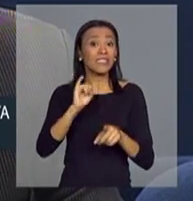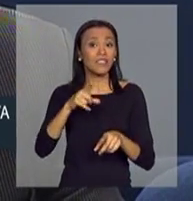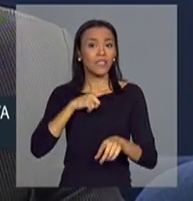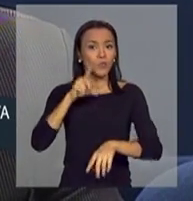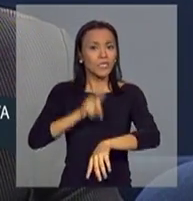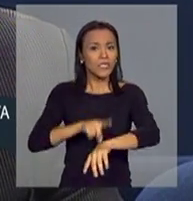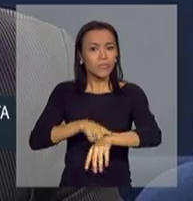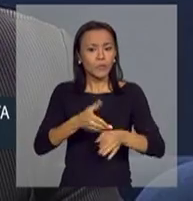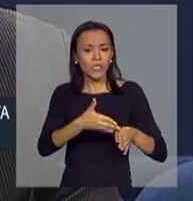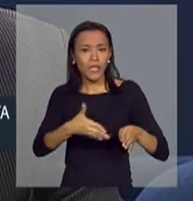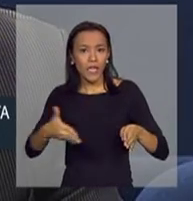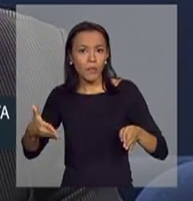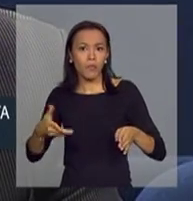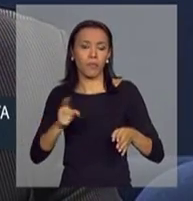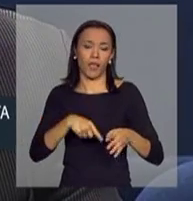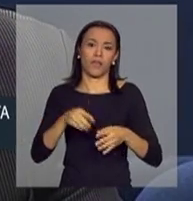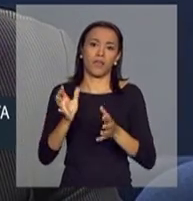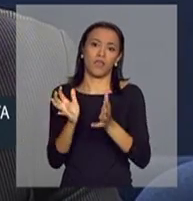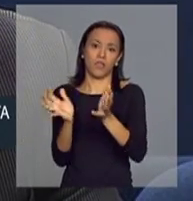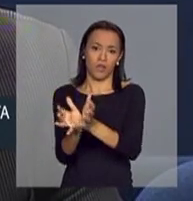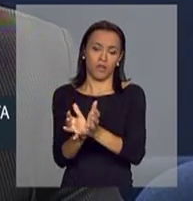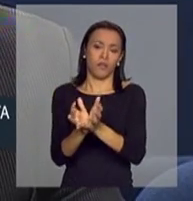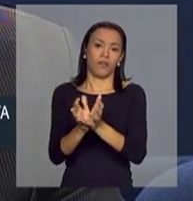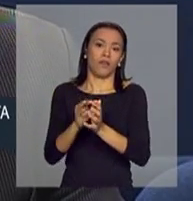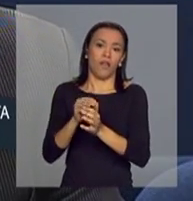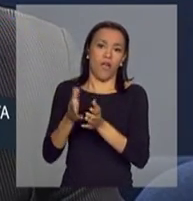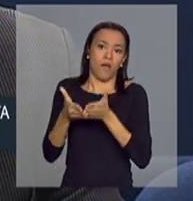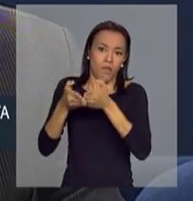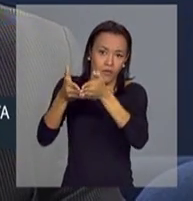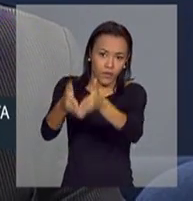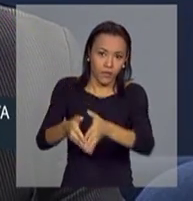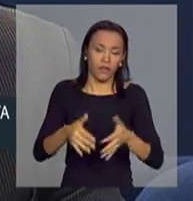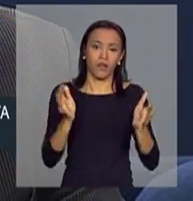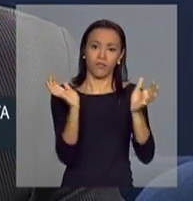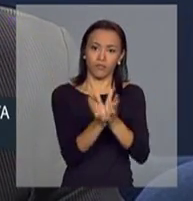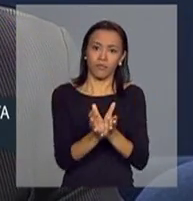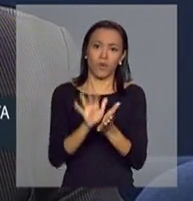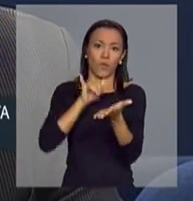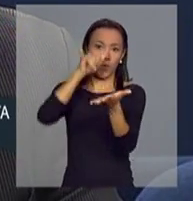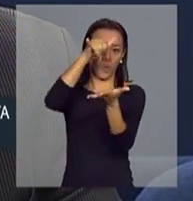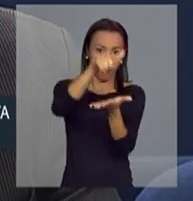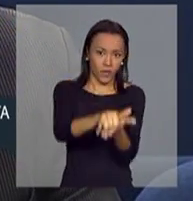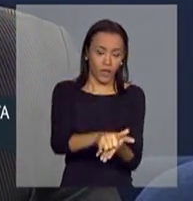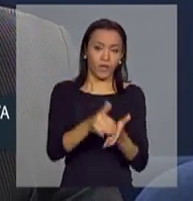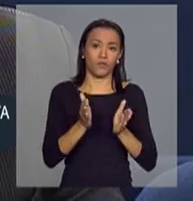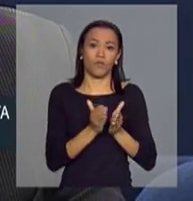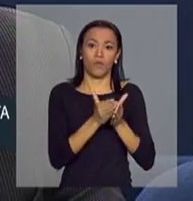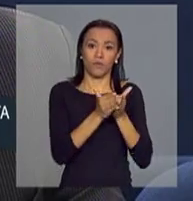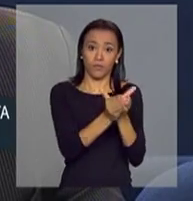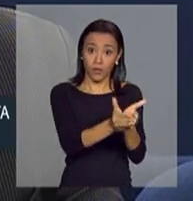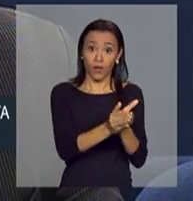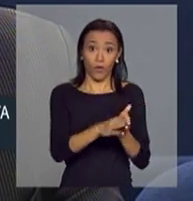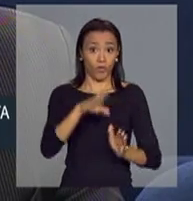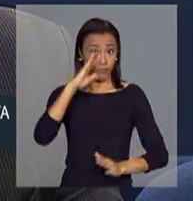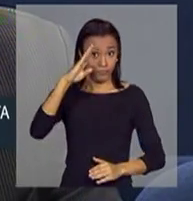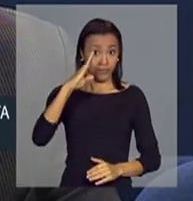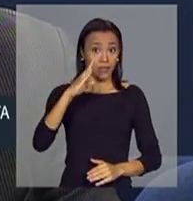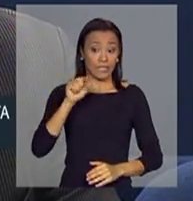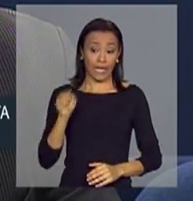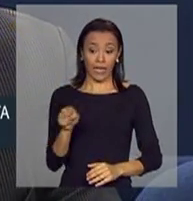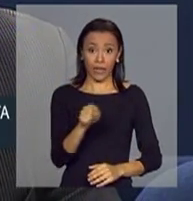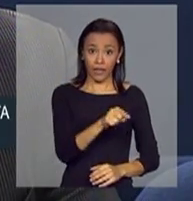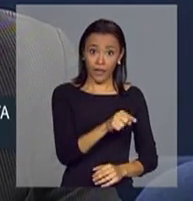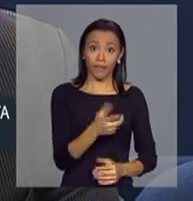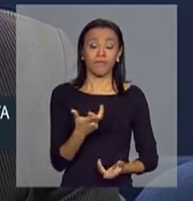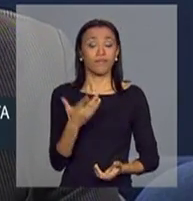comandantes da Marinha, do Exército e da Aeronáutica apresentem as 36 mil páginas, porque se tem 12 mil na Marinha, deve ter 12